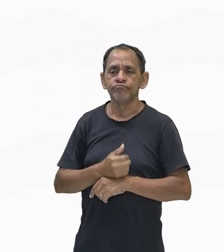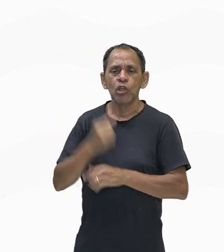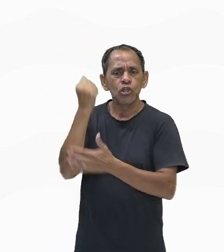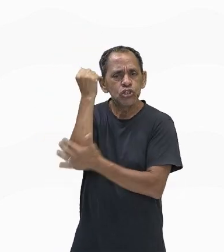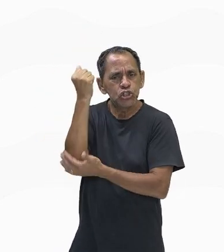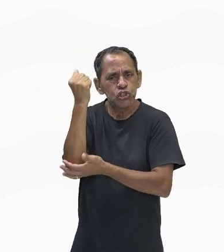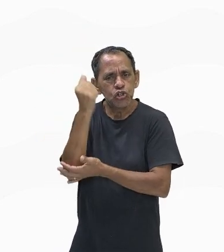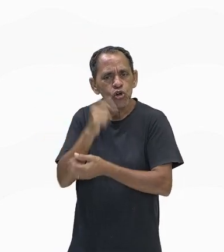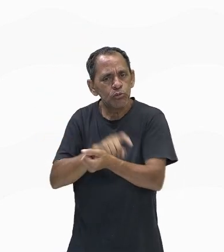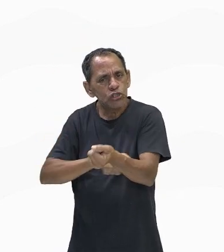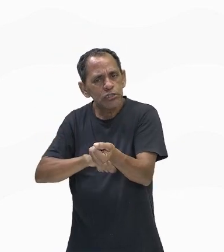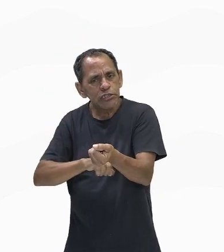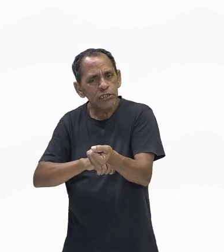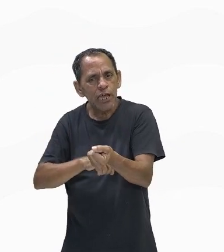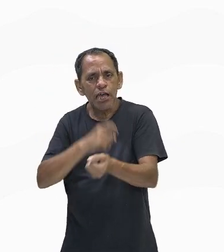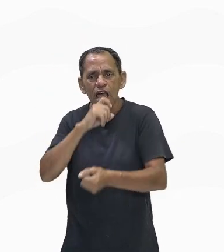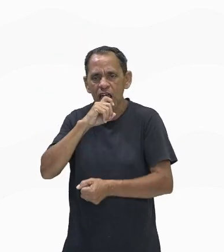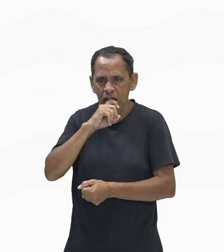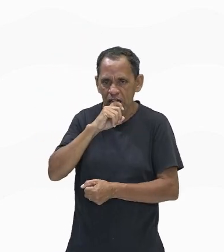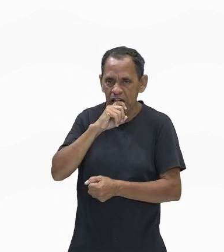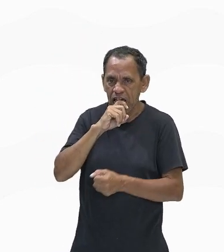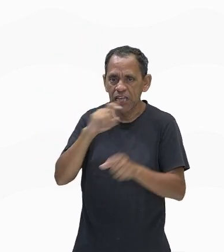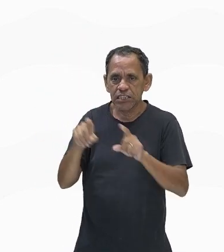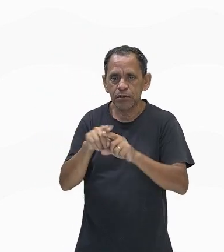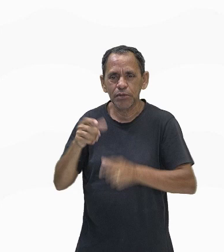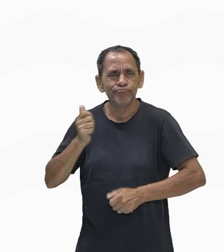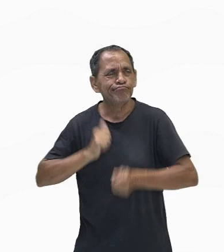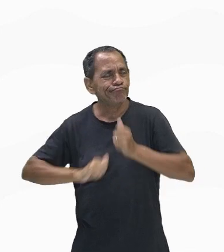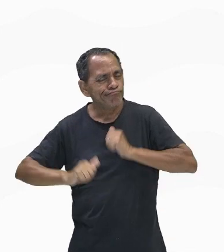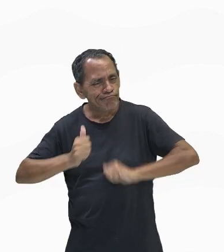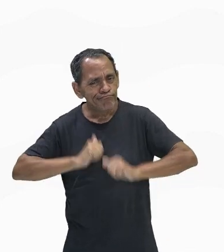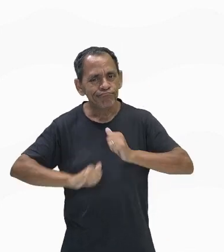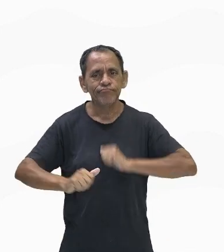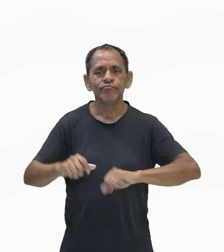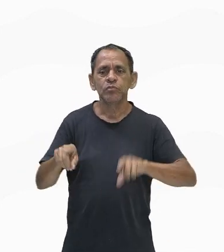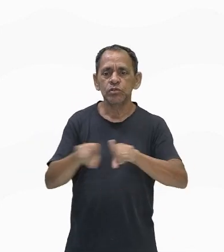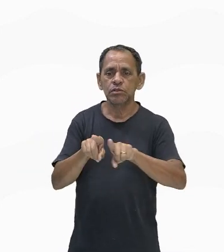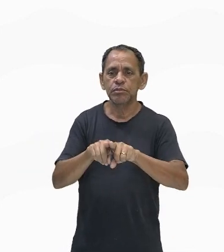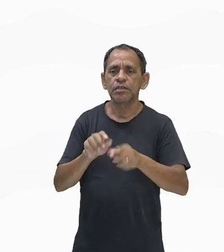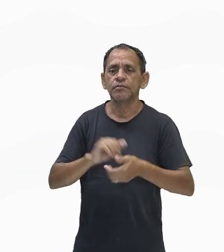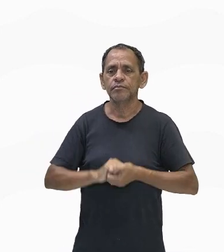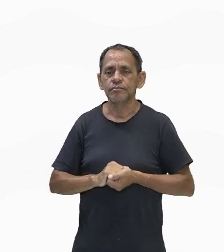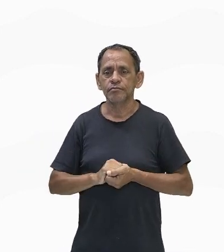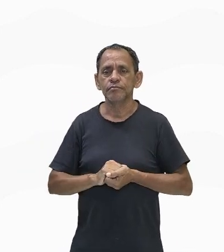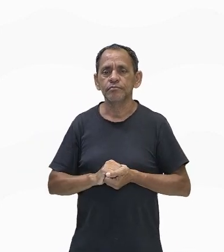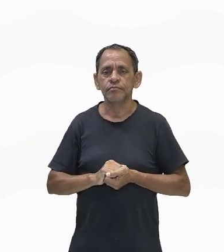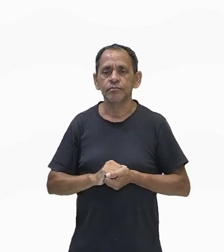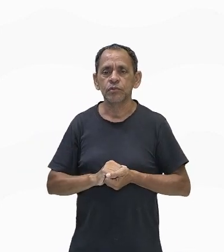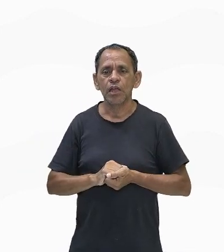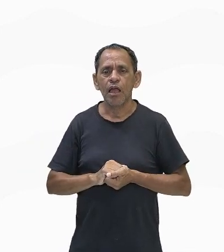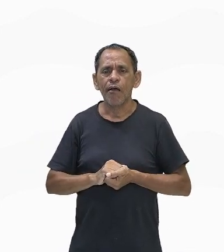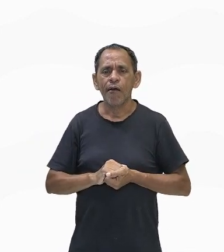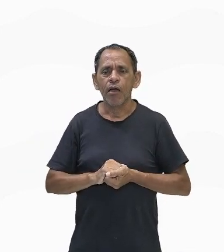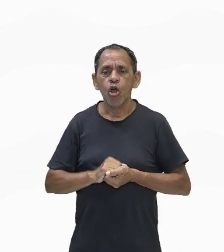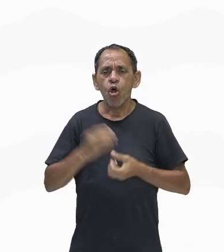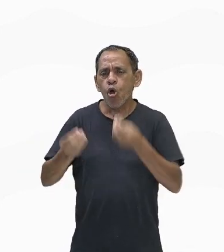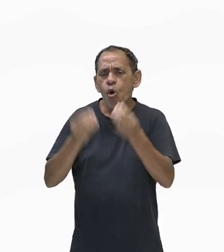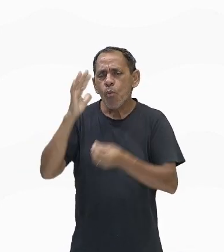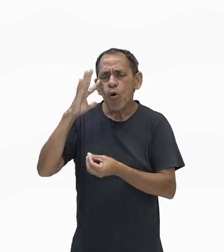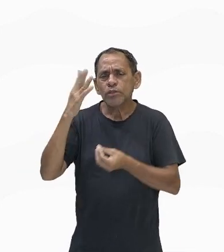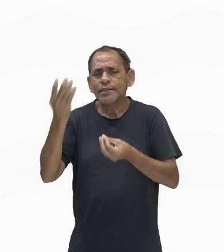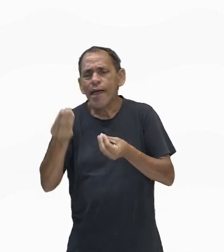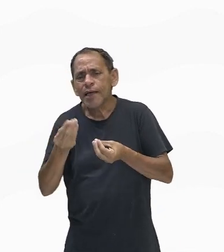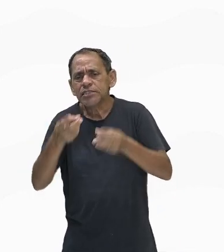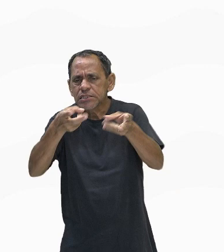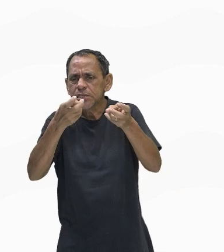estresse, a inveja e a ansiedade. Então, essas são emoções secundárias. O que causa, né? A gente consegue